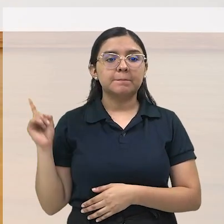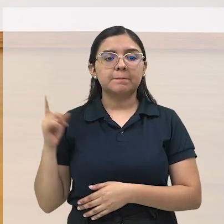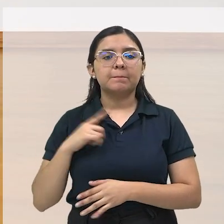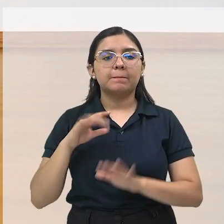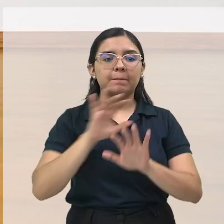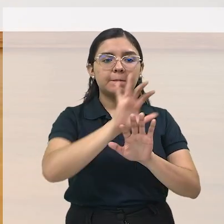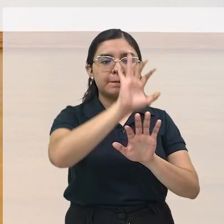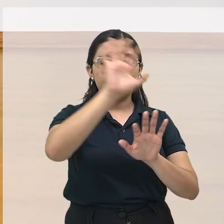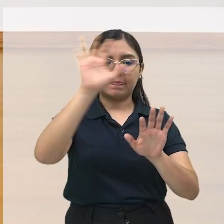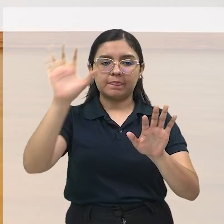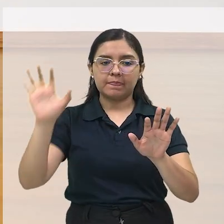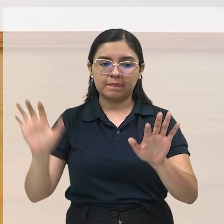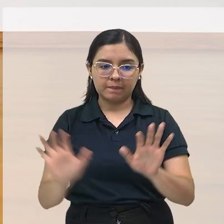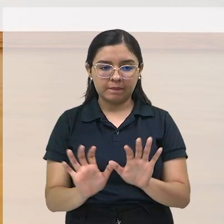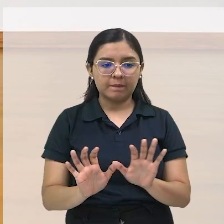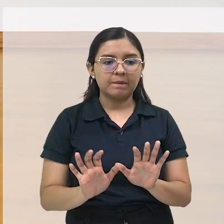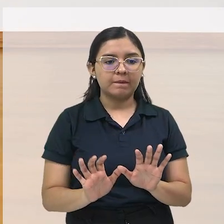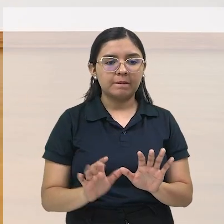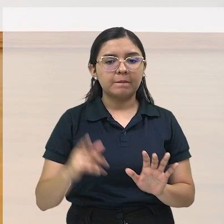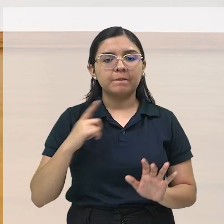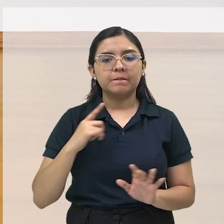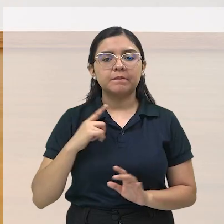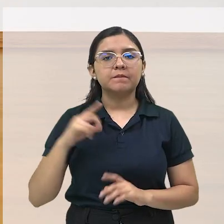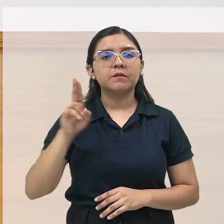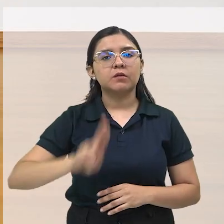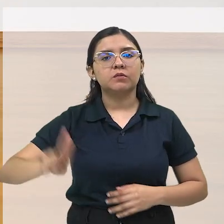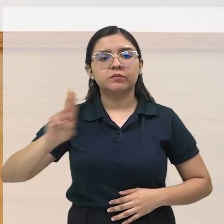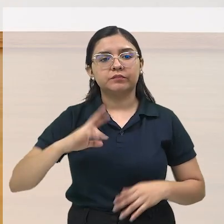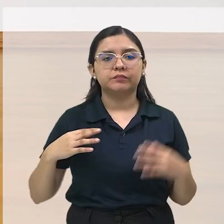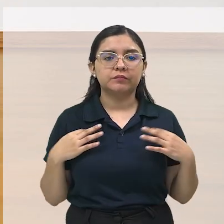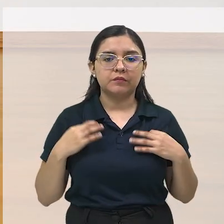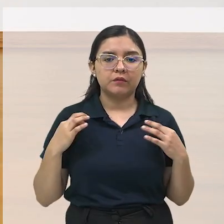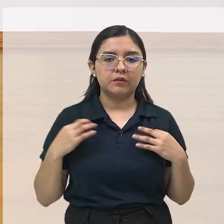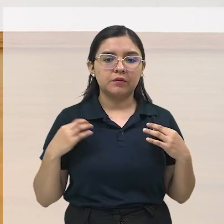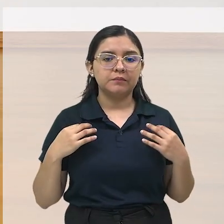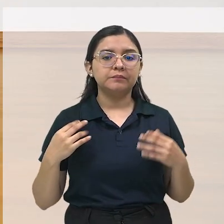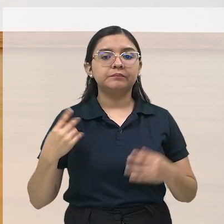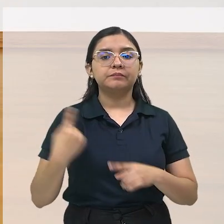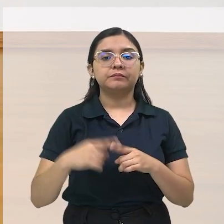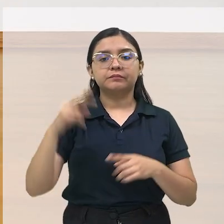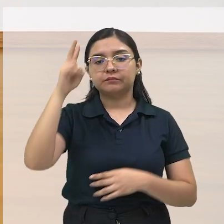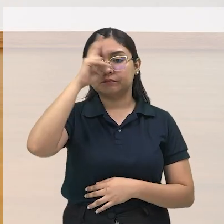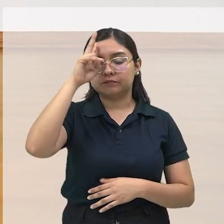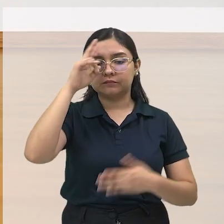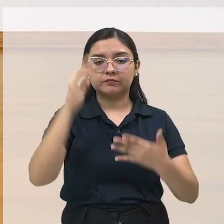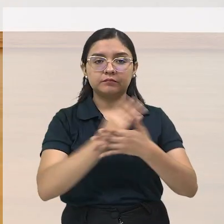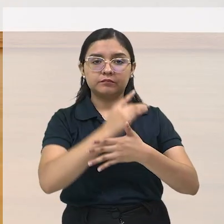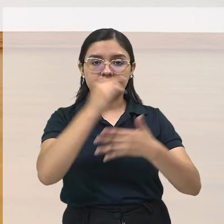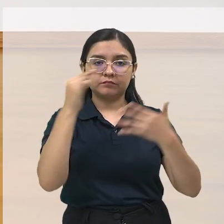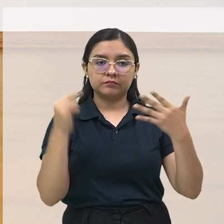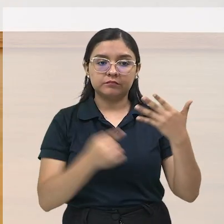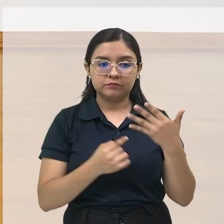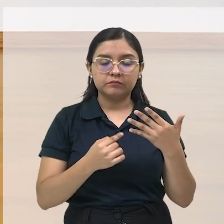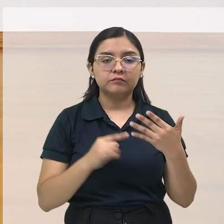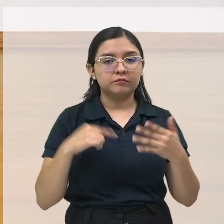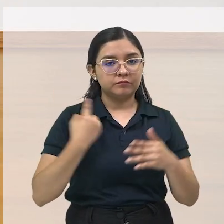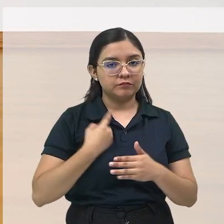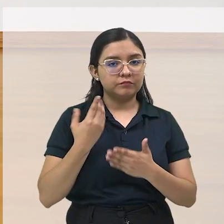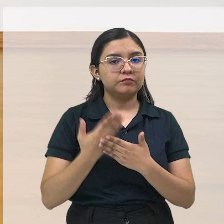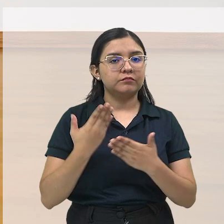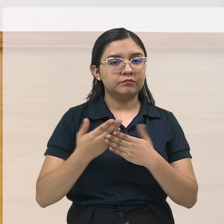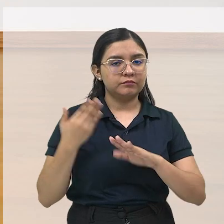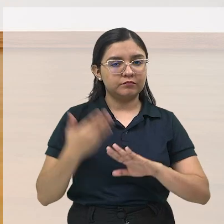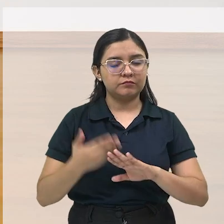essas bailarinas, o que esses bailarinos estão vestindo, porque nós vamos lembrar sobre alguns elementos cênicos que nós